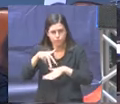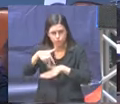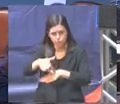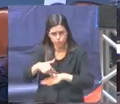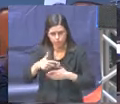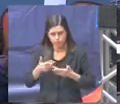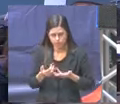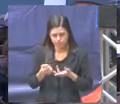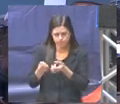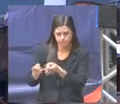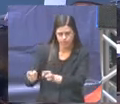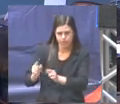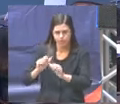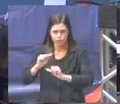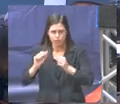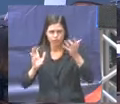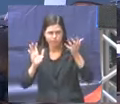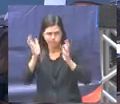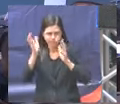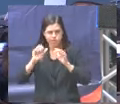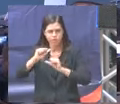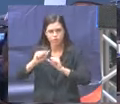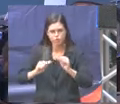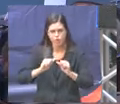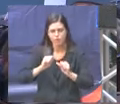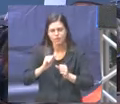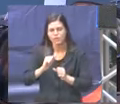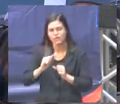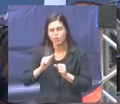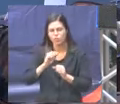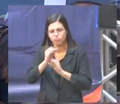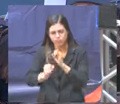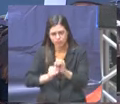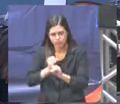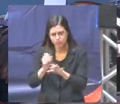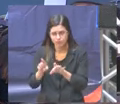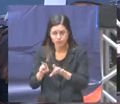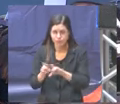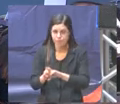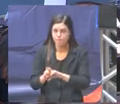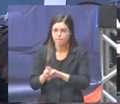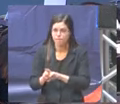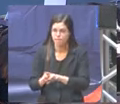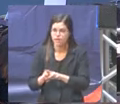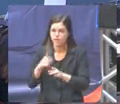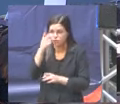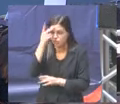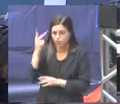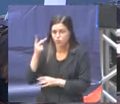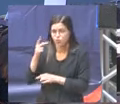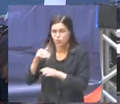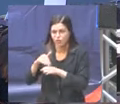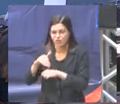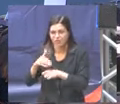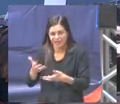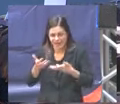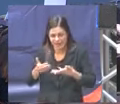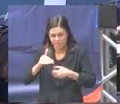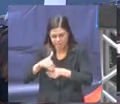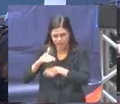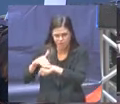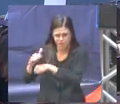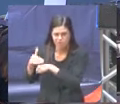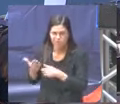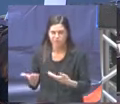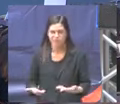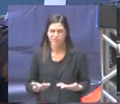enfrentar mudanças climáticas, a transformação digital e a expectativa de consumidores cada vez mais exigentes, né? E, além disso, eu gostaria de ouvir vocês,